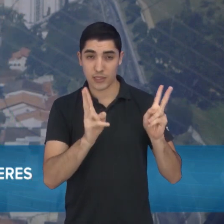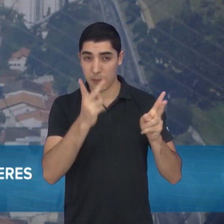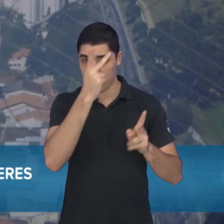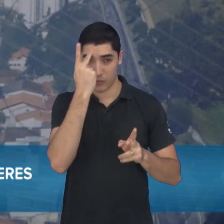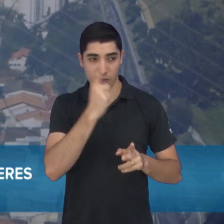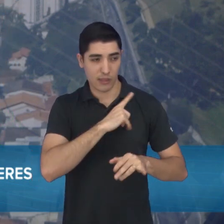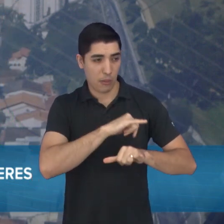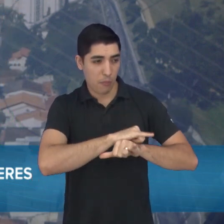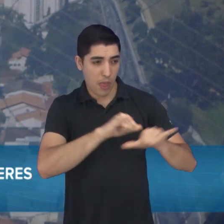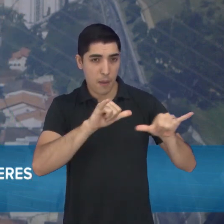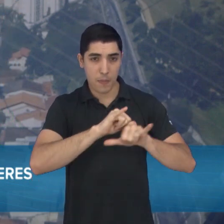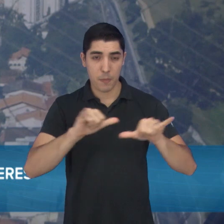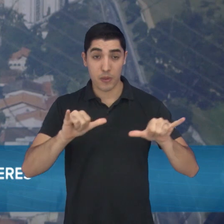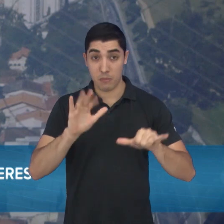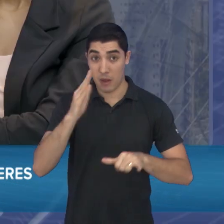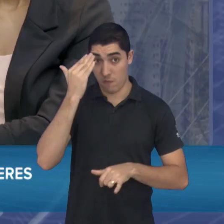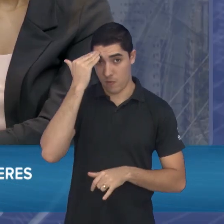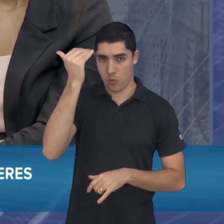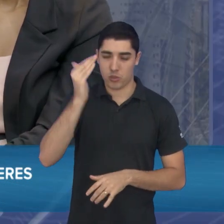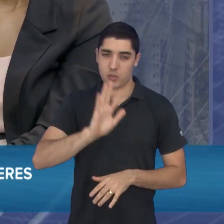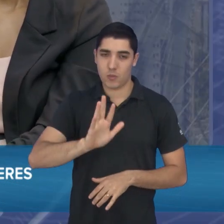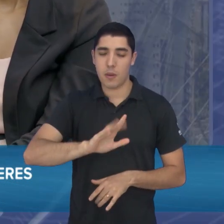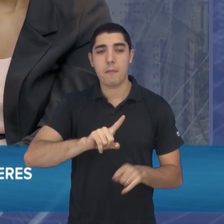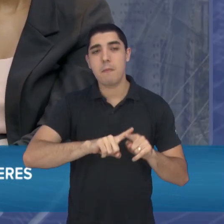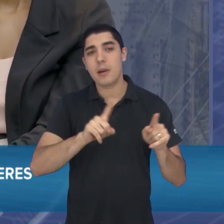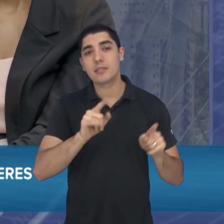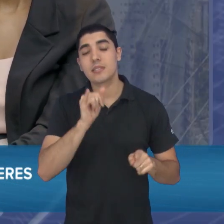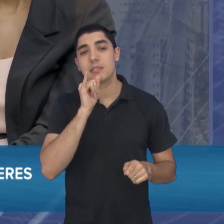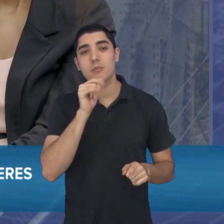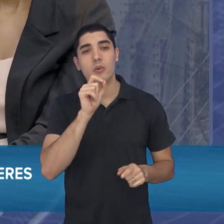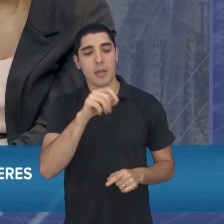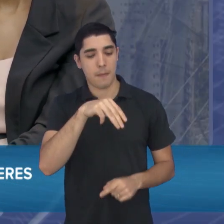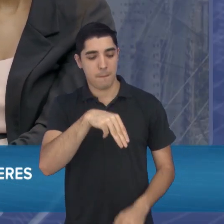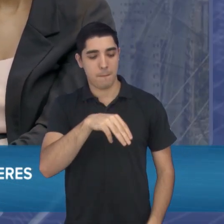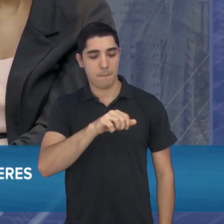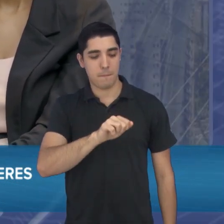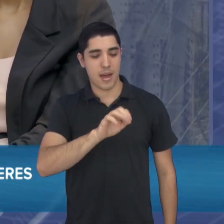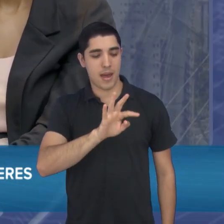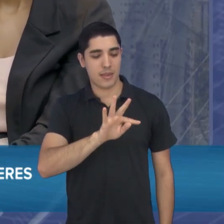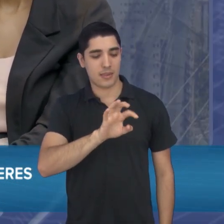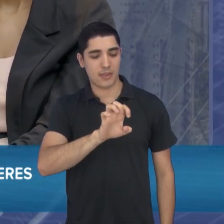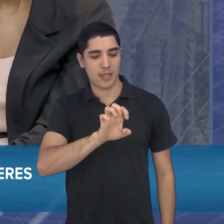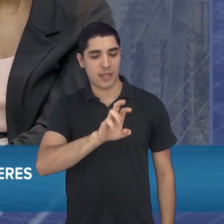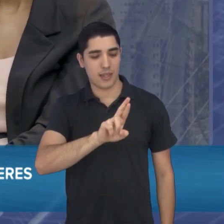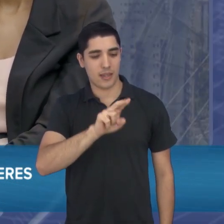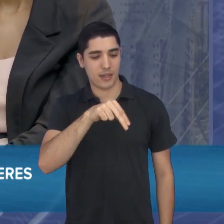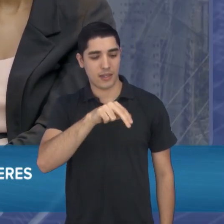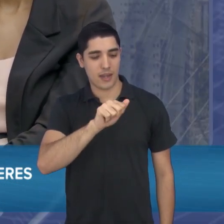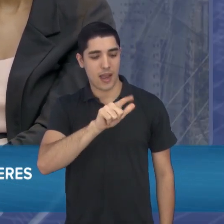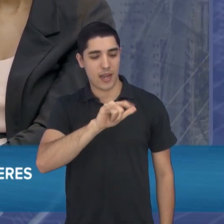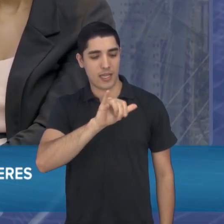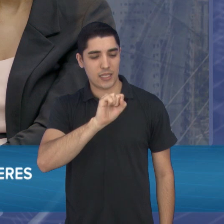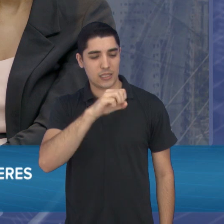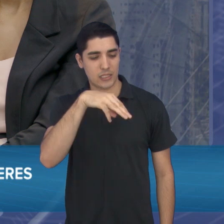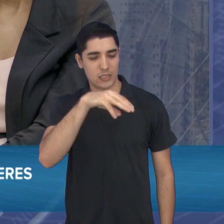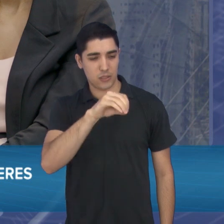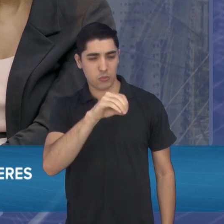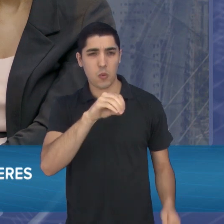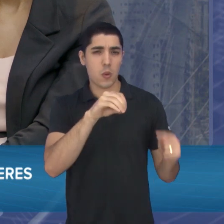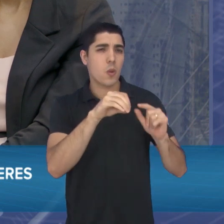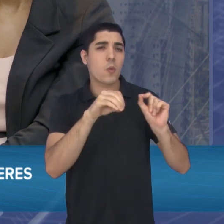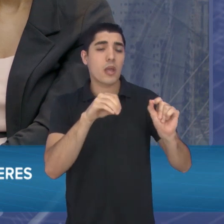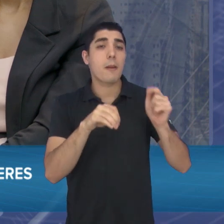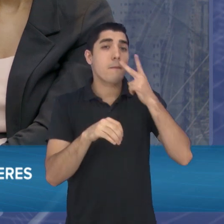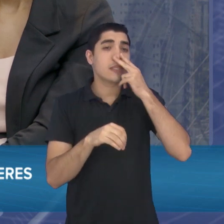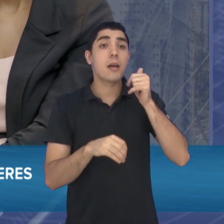seja tão conhecida do grande público, mas é o maternalismo, né? Ainda colocam nós mulheres como centro de tudo,